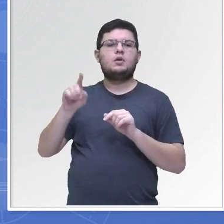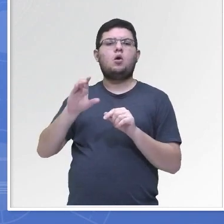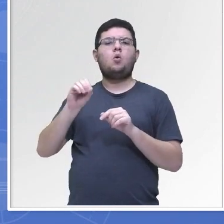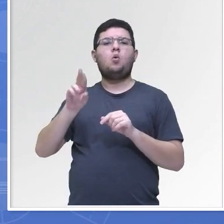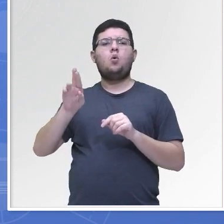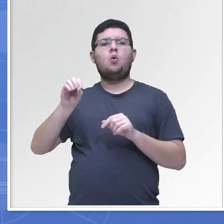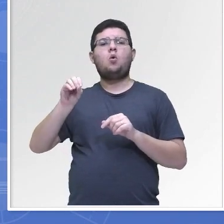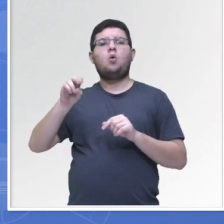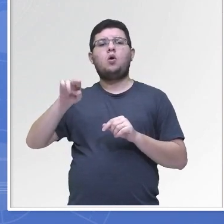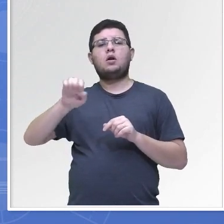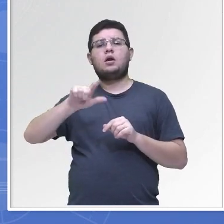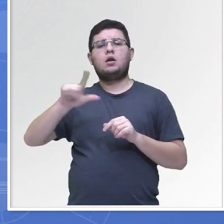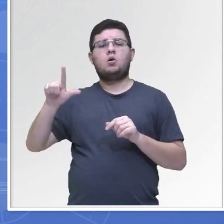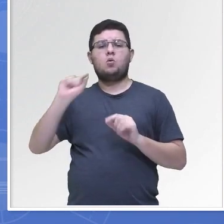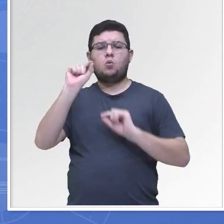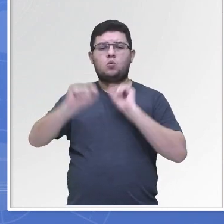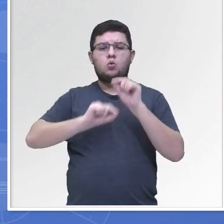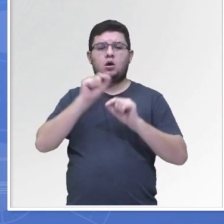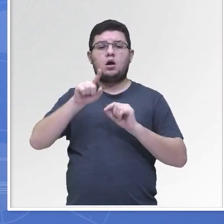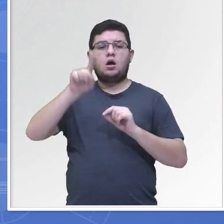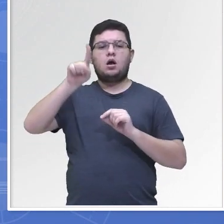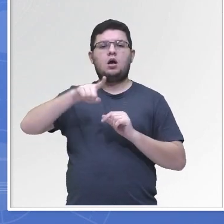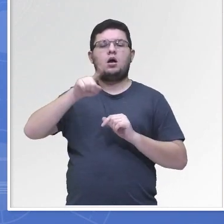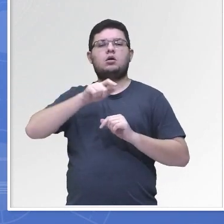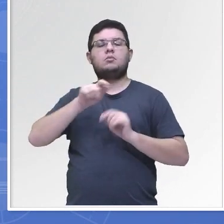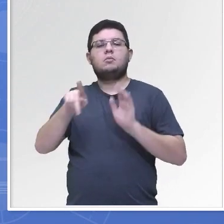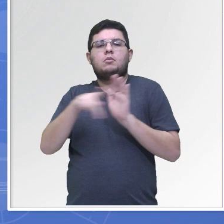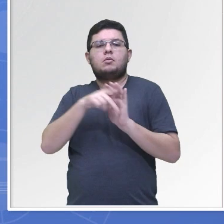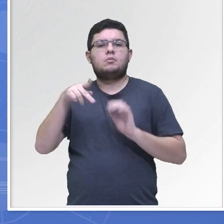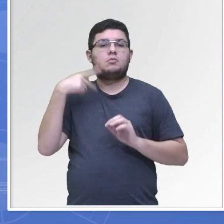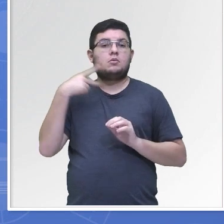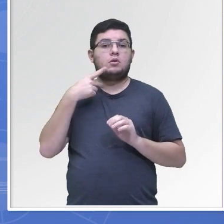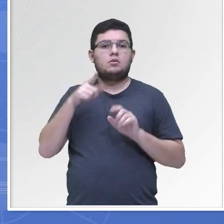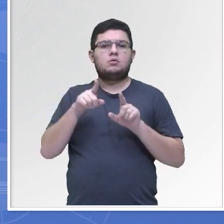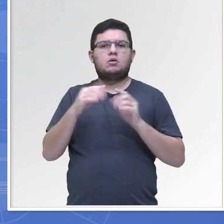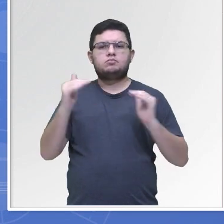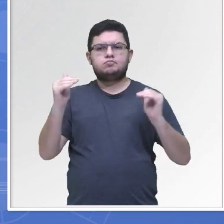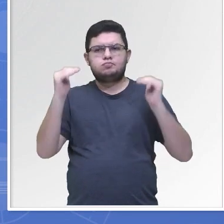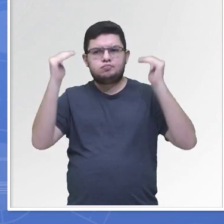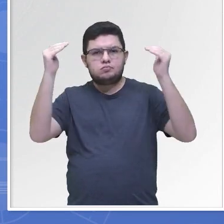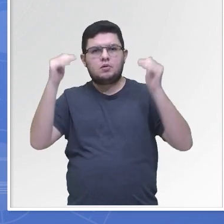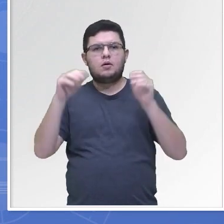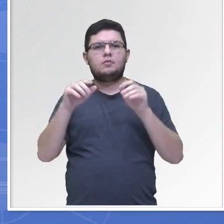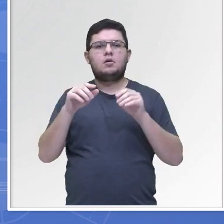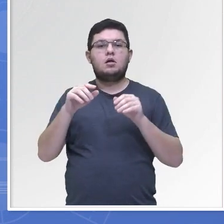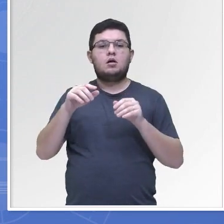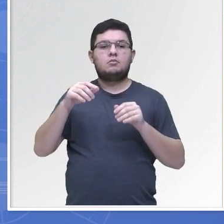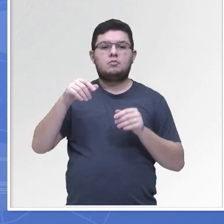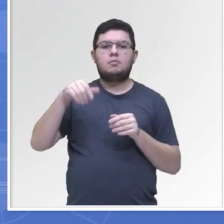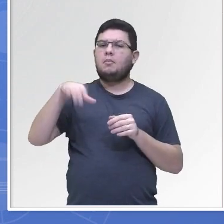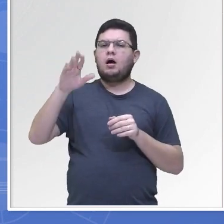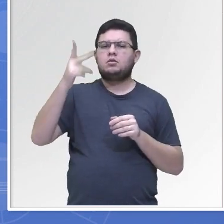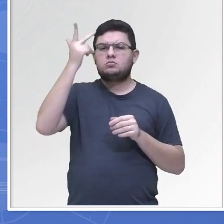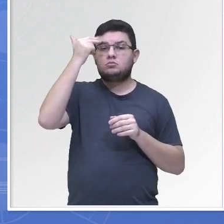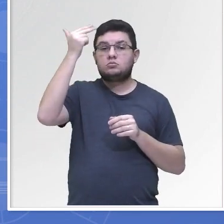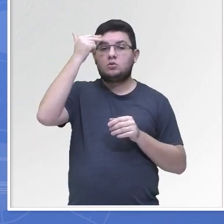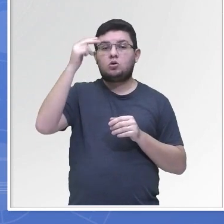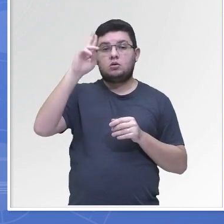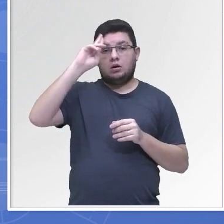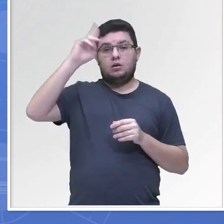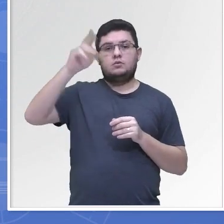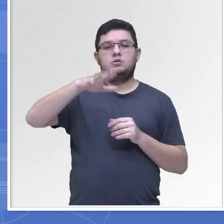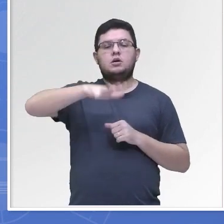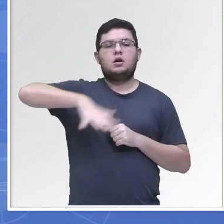com grande prestígio regional. Normalmente eram grandes proprietários de terra. Então, o coronel, ele é uma figura